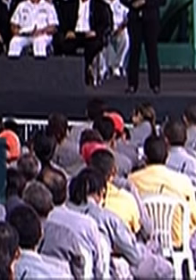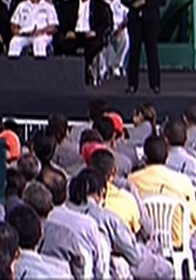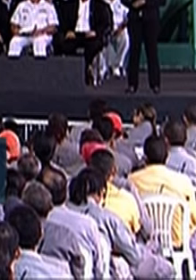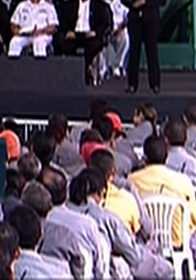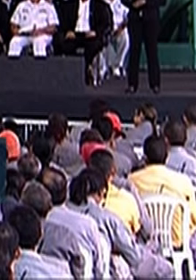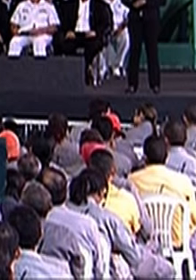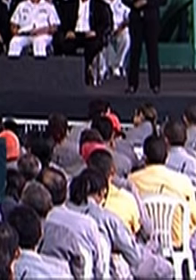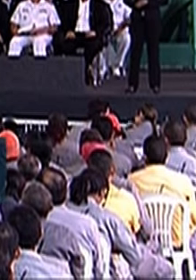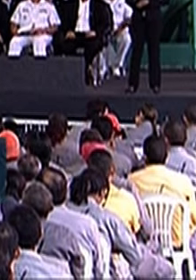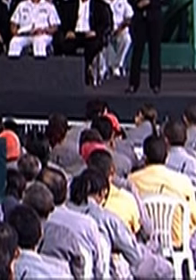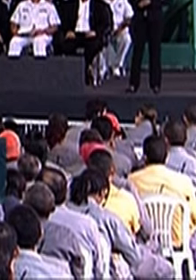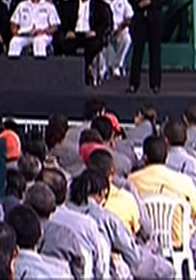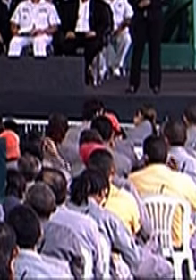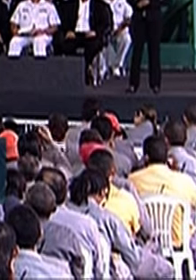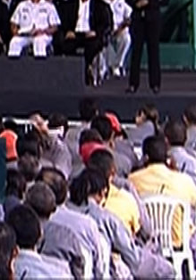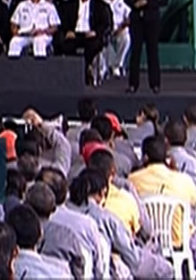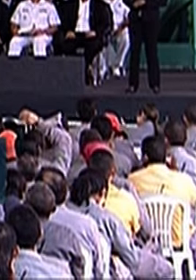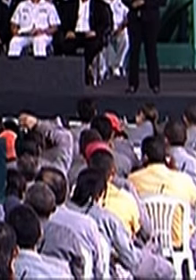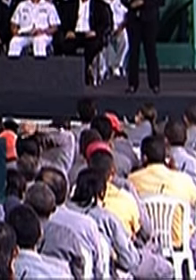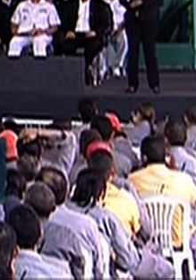Bom dia a todos.